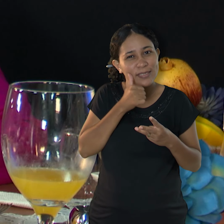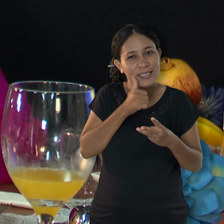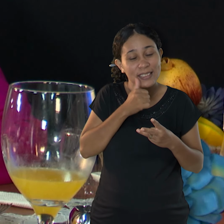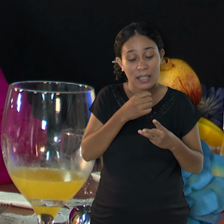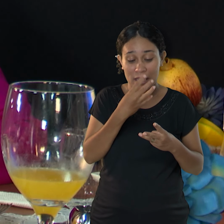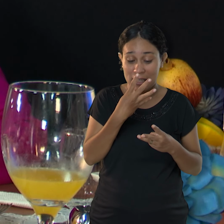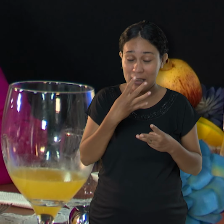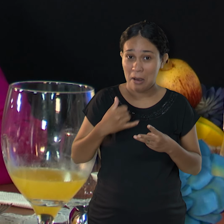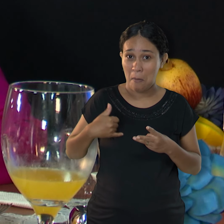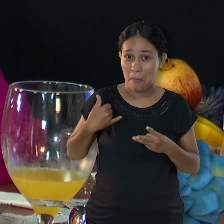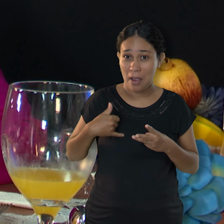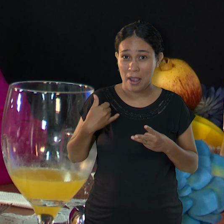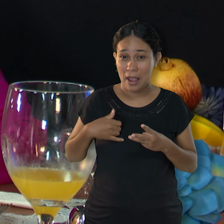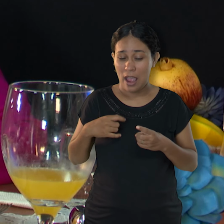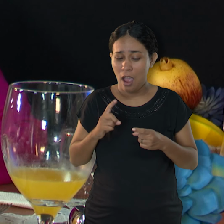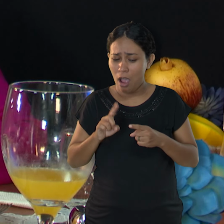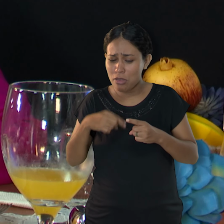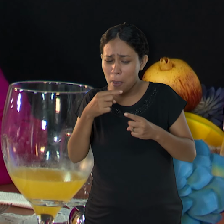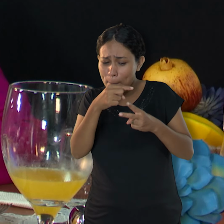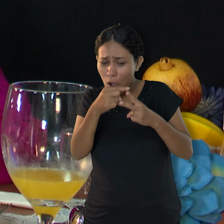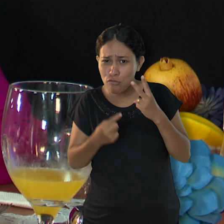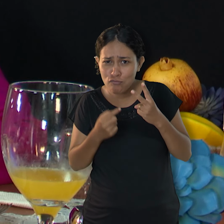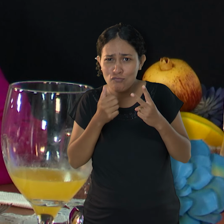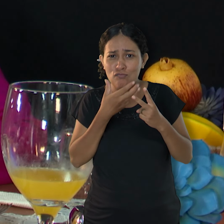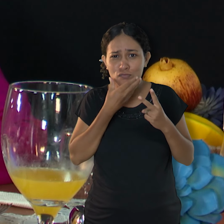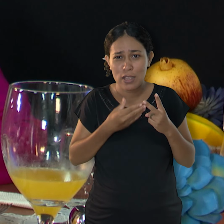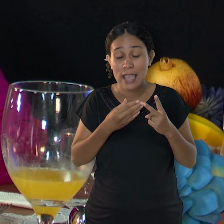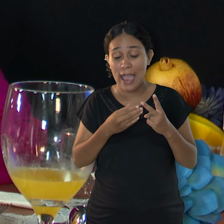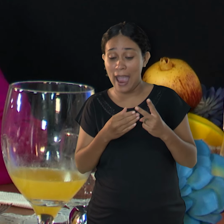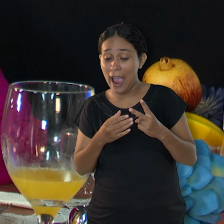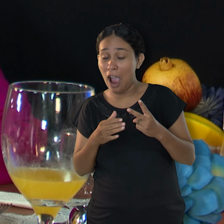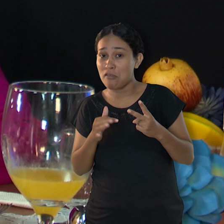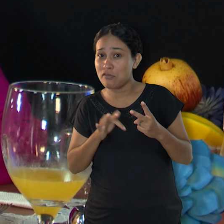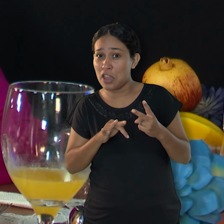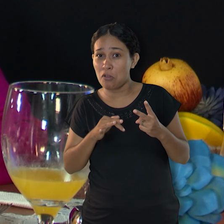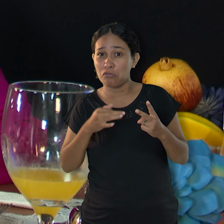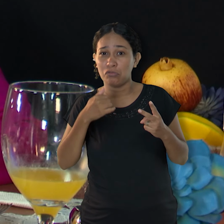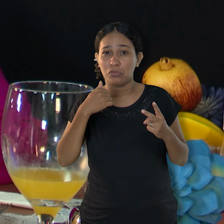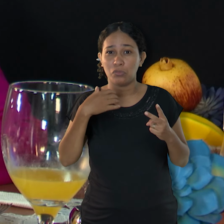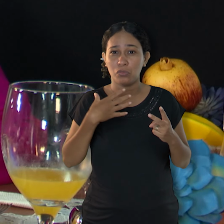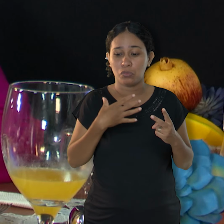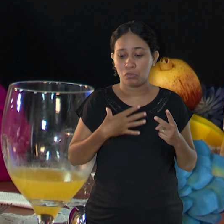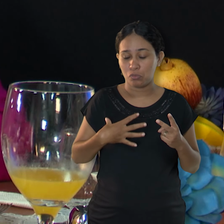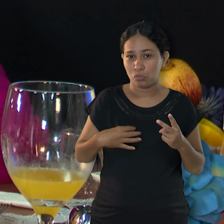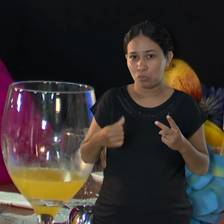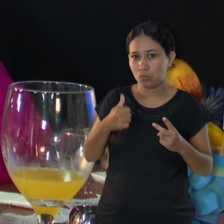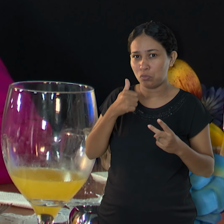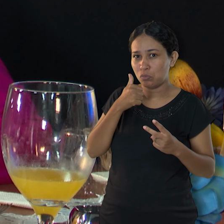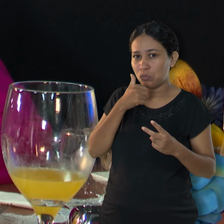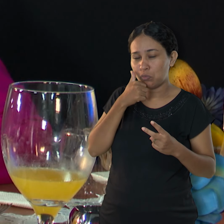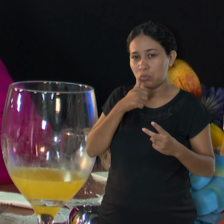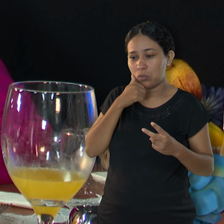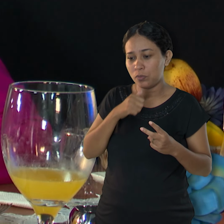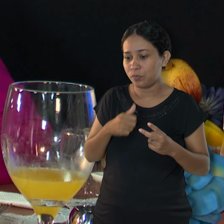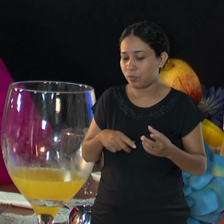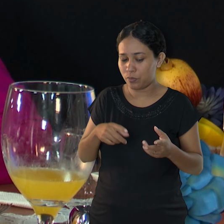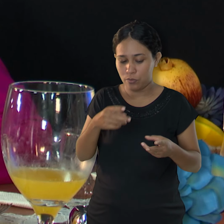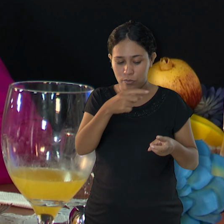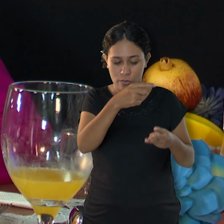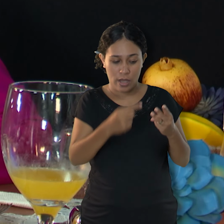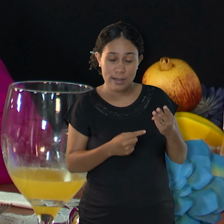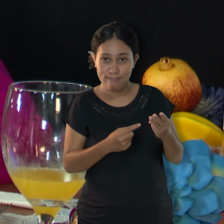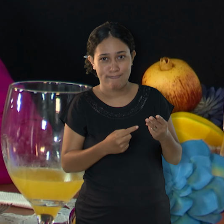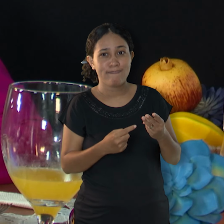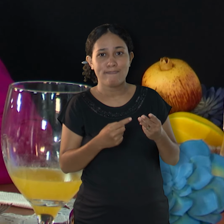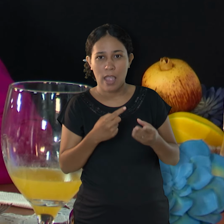2 meninos, eu tive uma menina. E pode parecer clichê, mas sempre foram, sempre serão minha prioridade. O